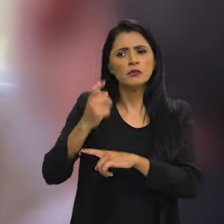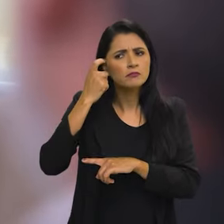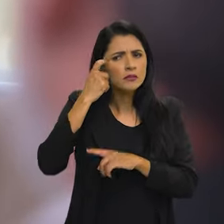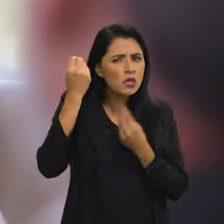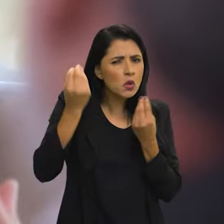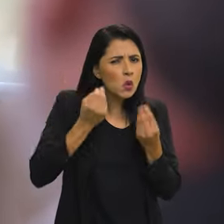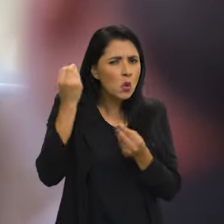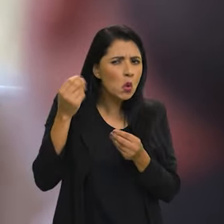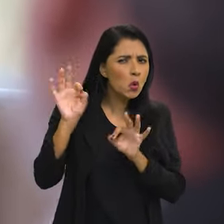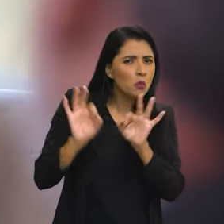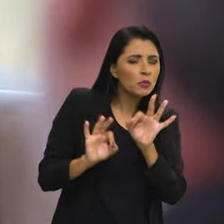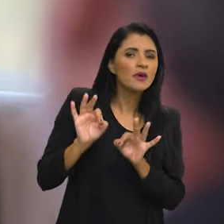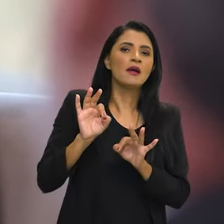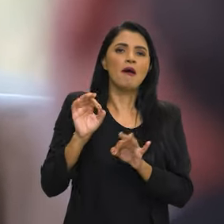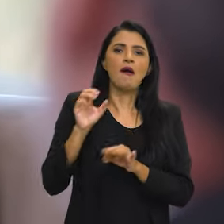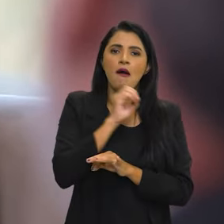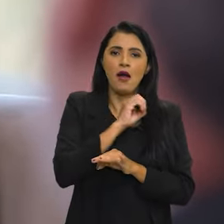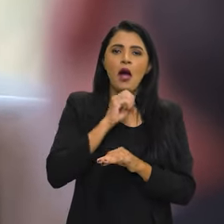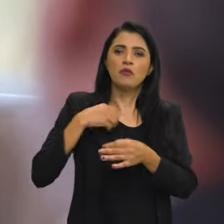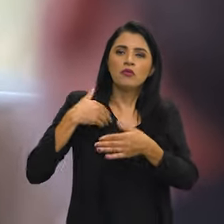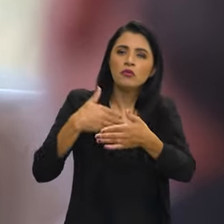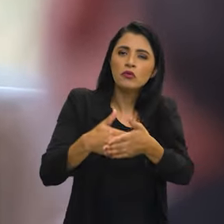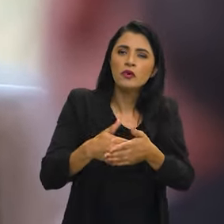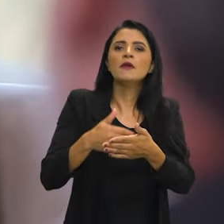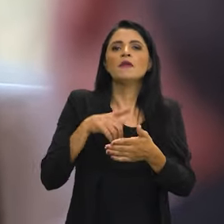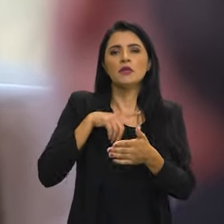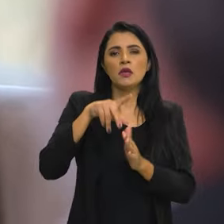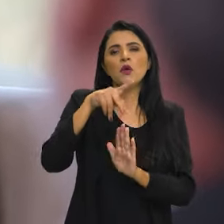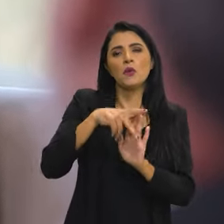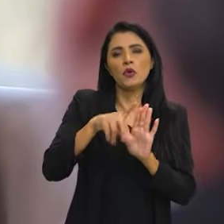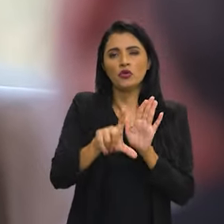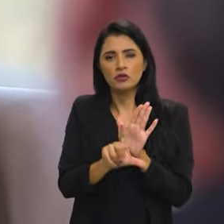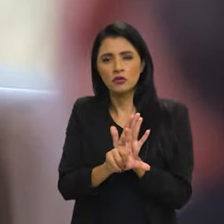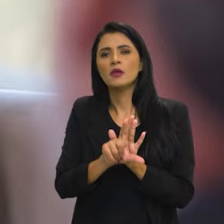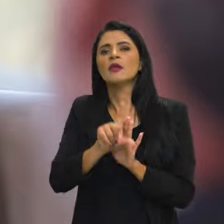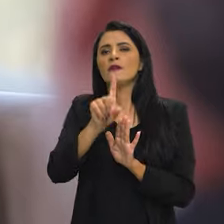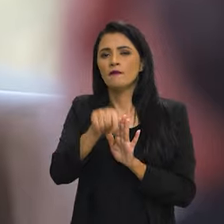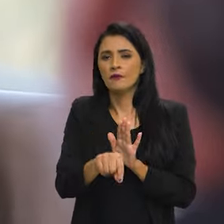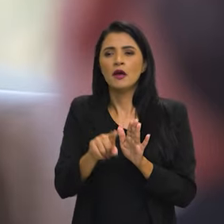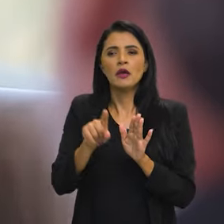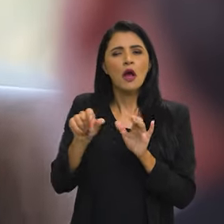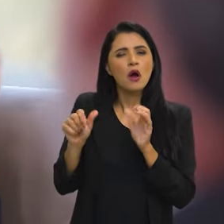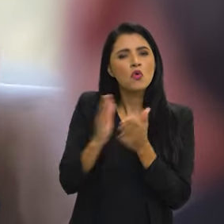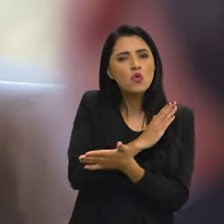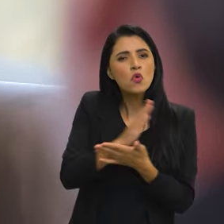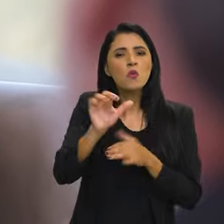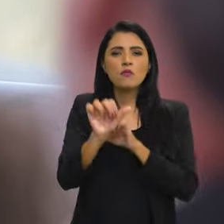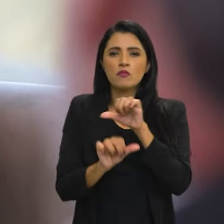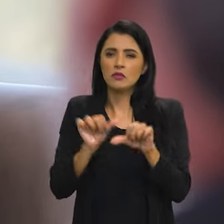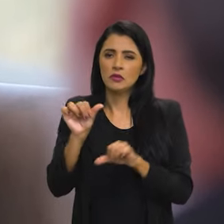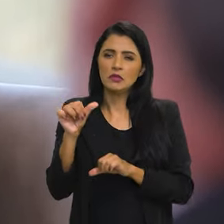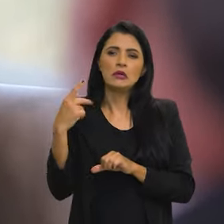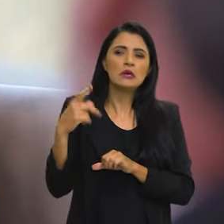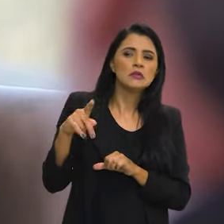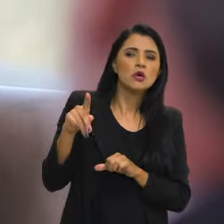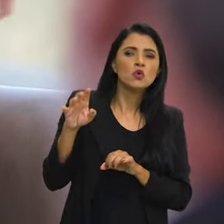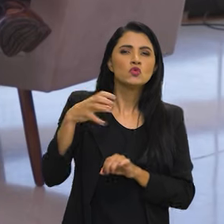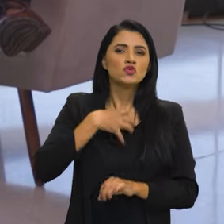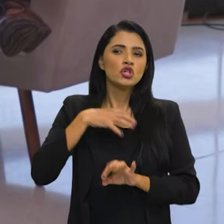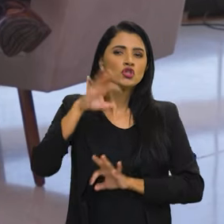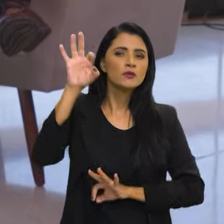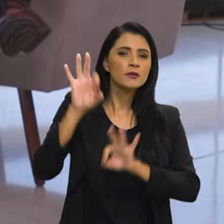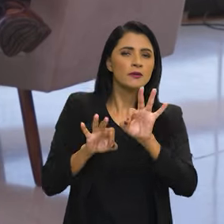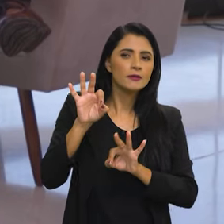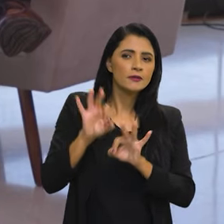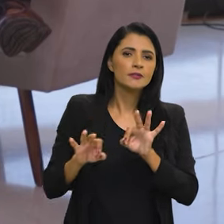processo. Em breve, a deve soltar um projeto de lei, provavelmente, com algumas mudanças na própria maneira de